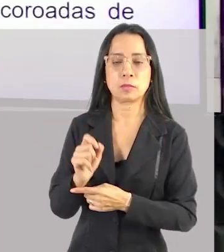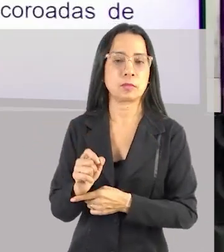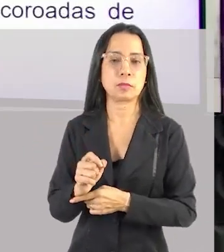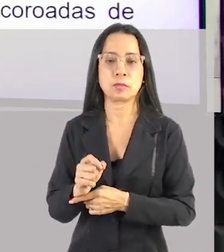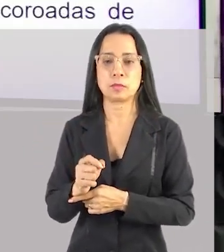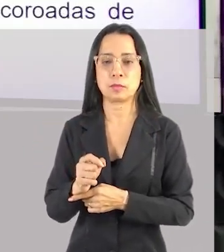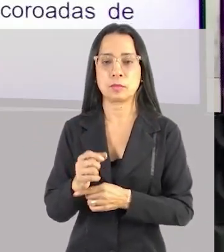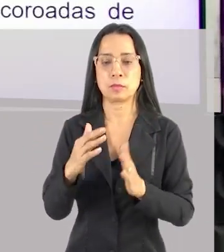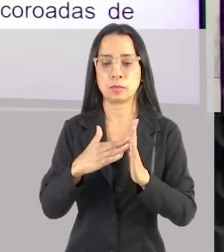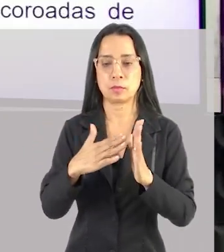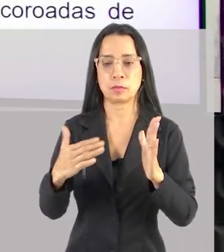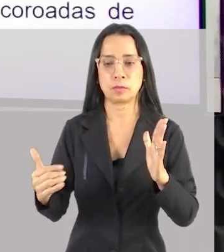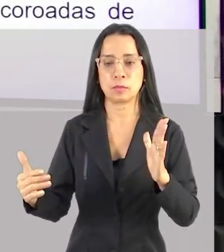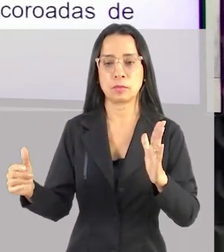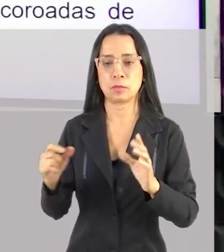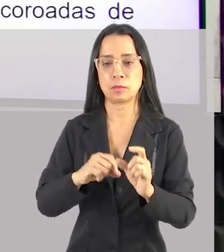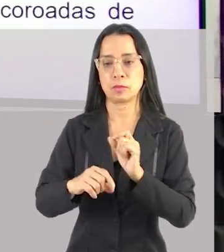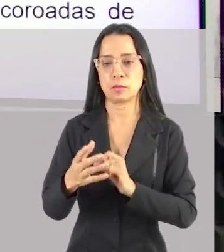de estética.